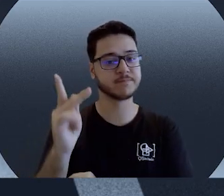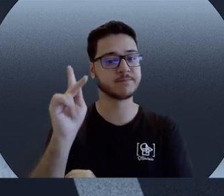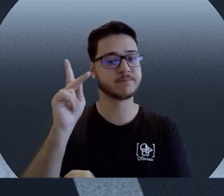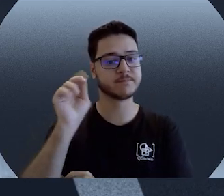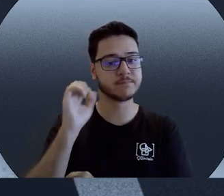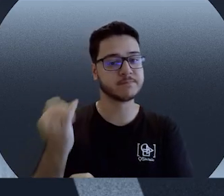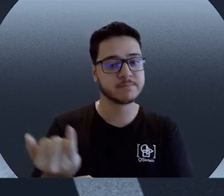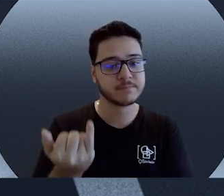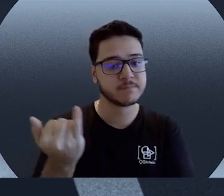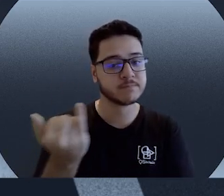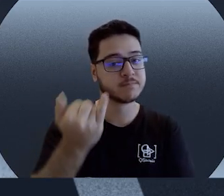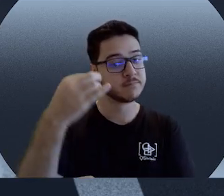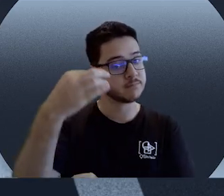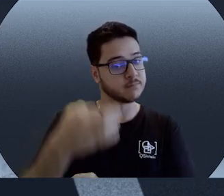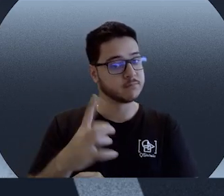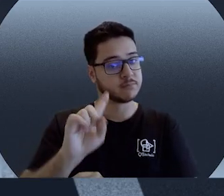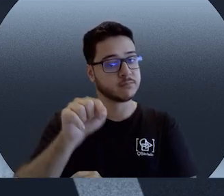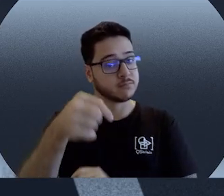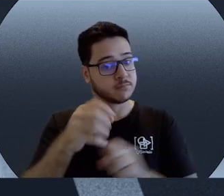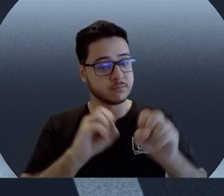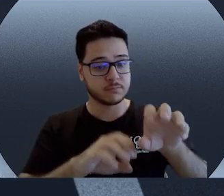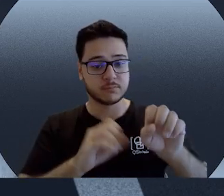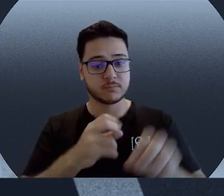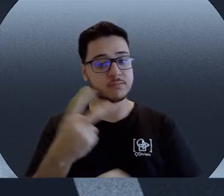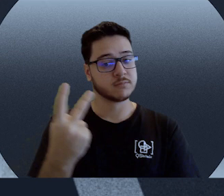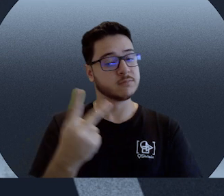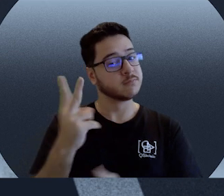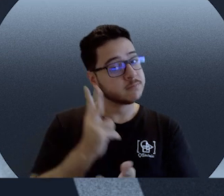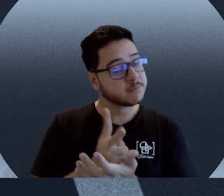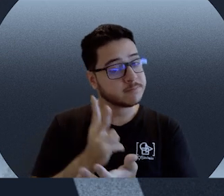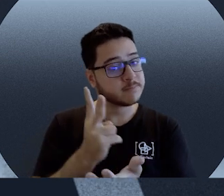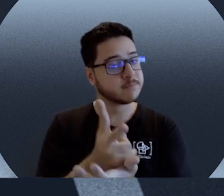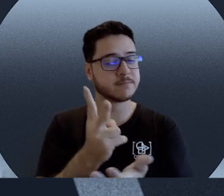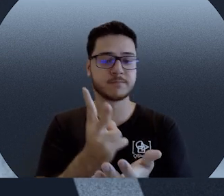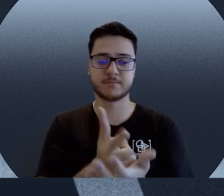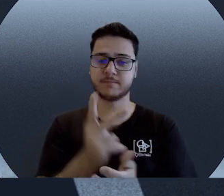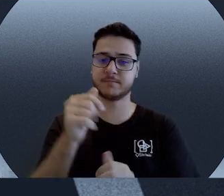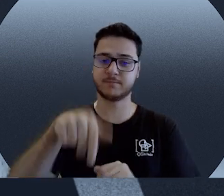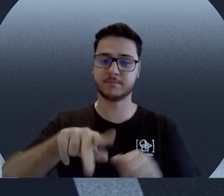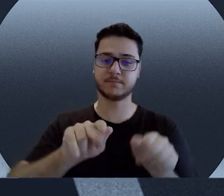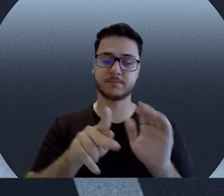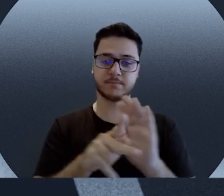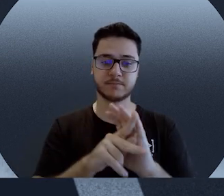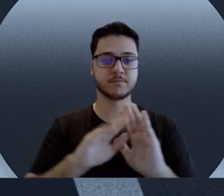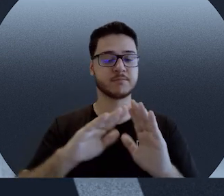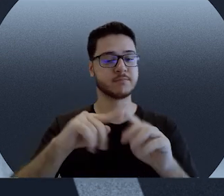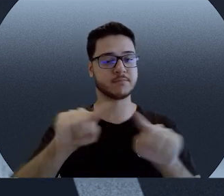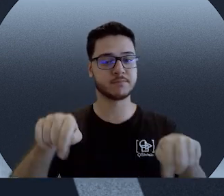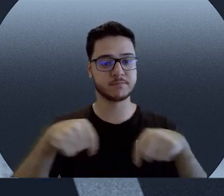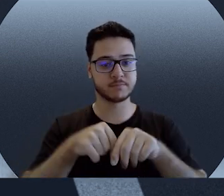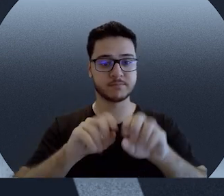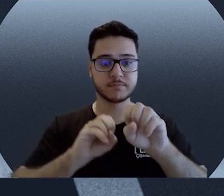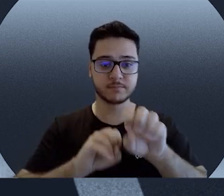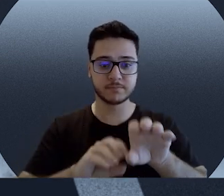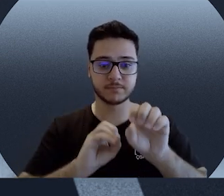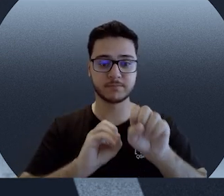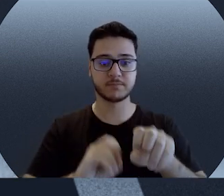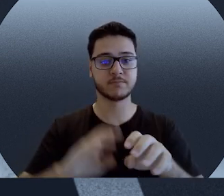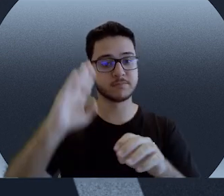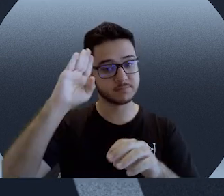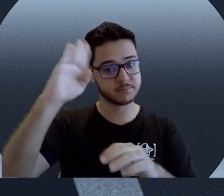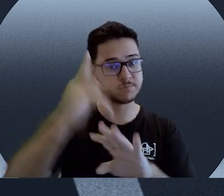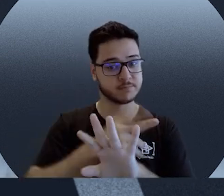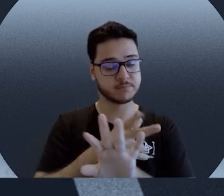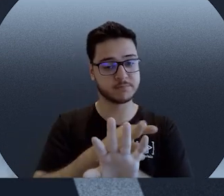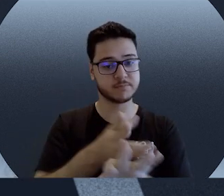né, para a gente poder depois, na aula 2, seguir para a aplicação na sala de aula. Vamos trazer as principais características desse